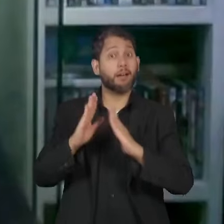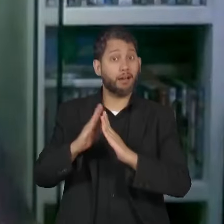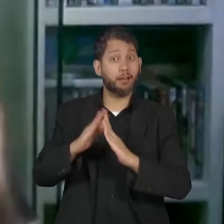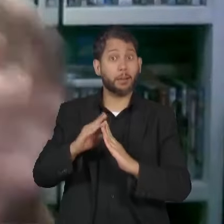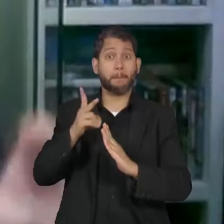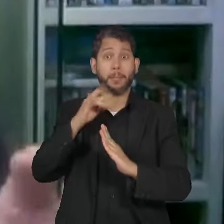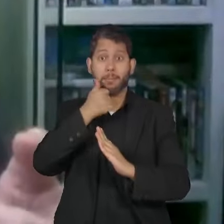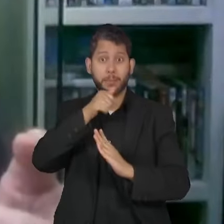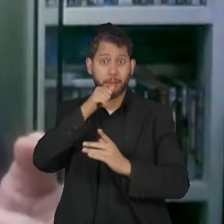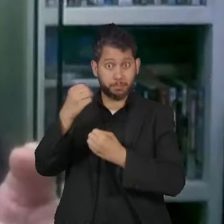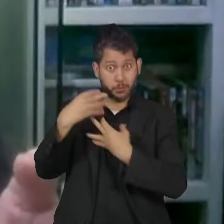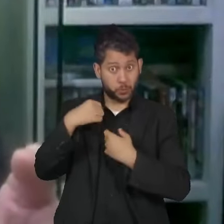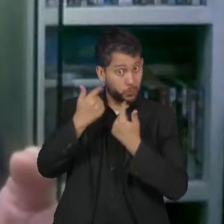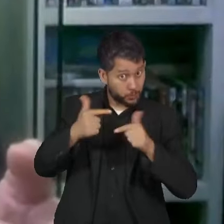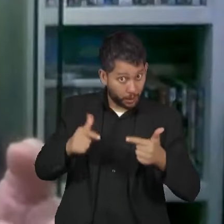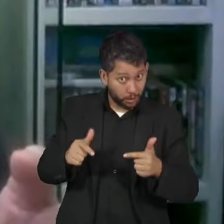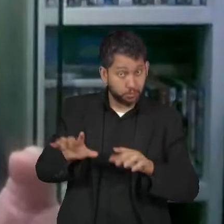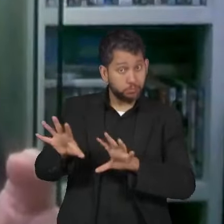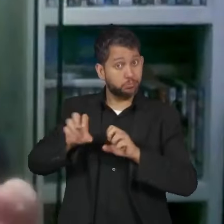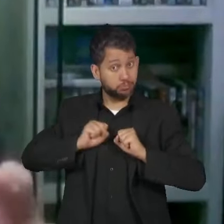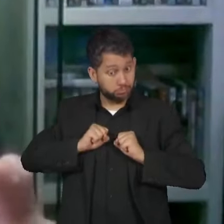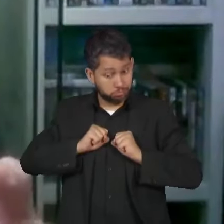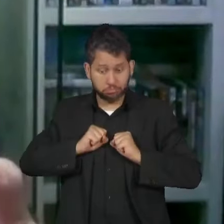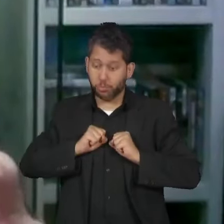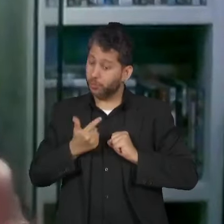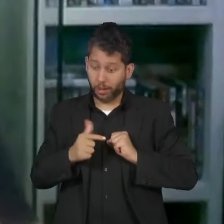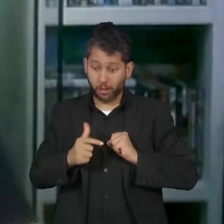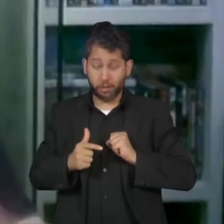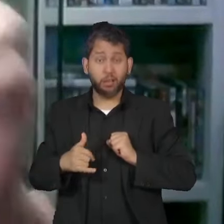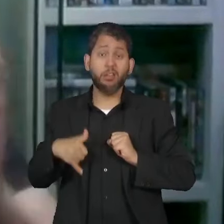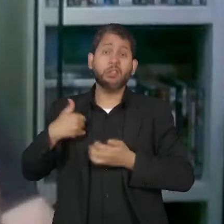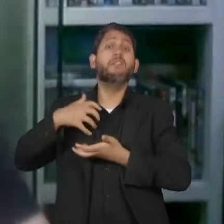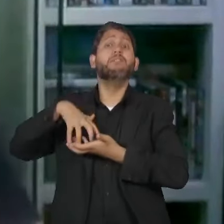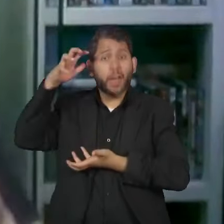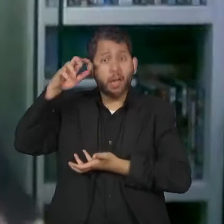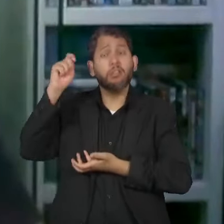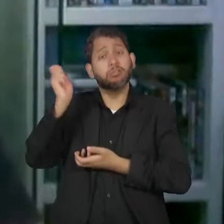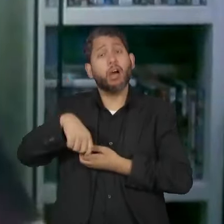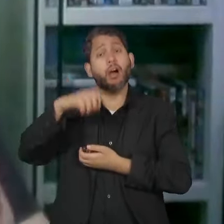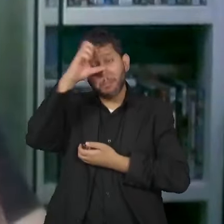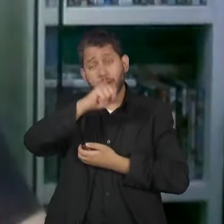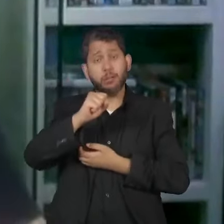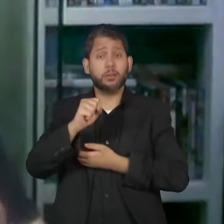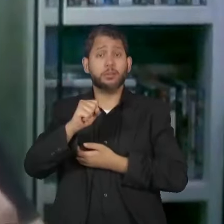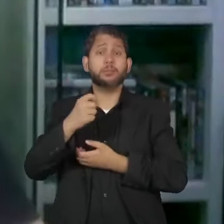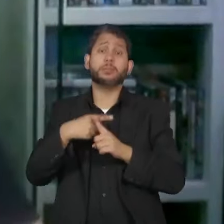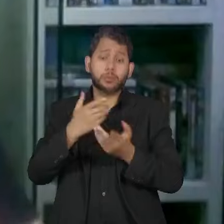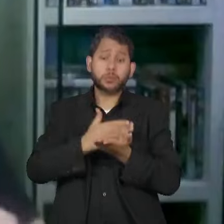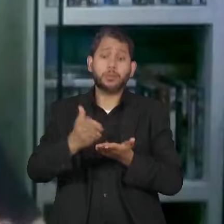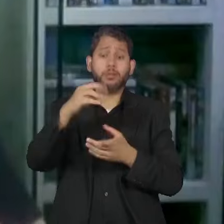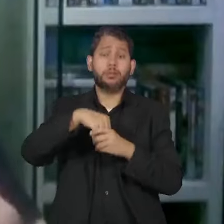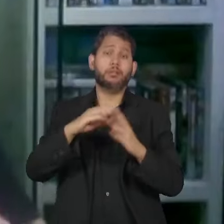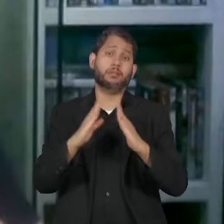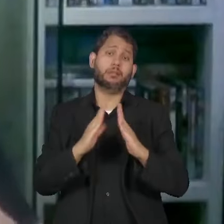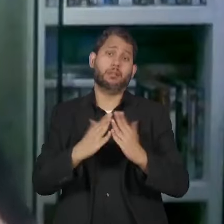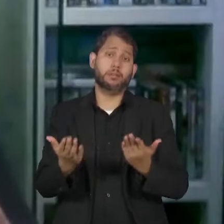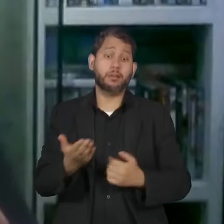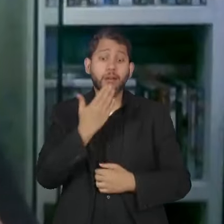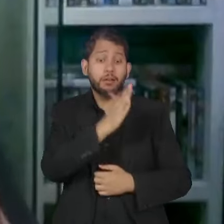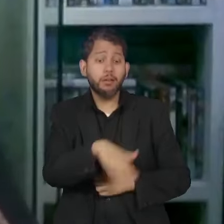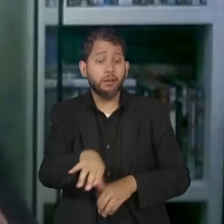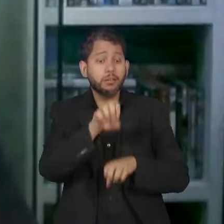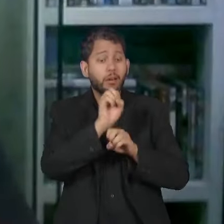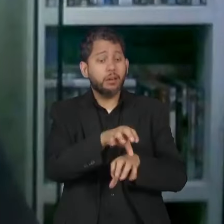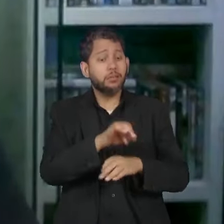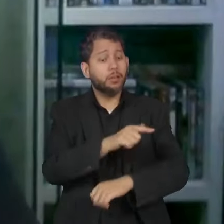aprender, você pode começar depois de velho a aprender gentileza. Mas sim, em casa, se você começar a ensinar as crianças